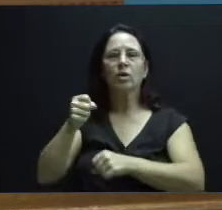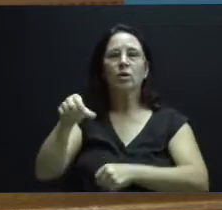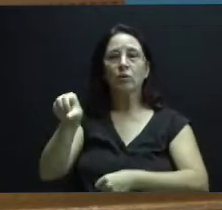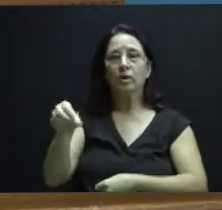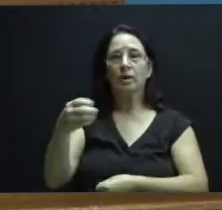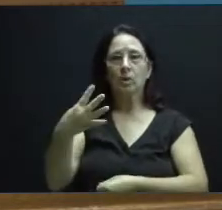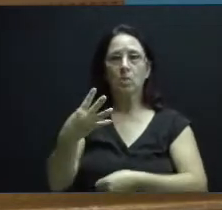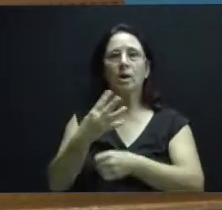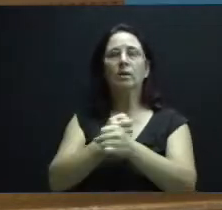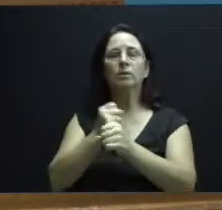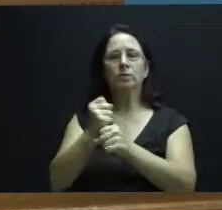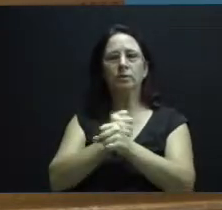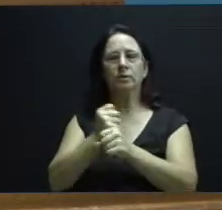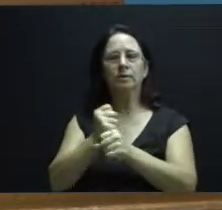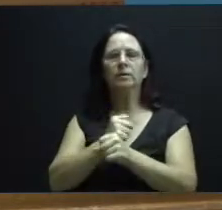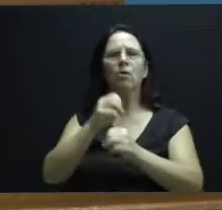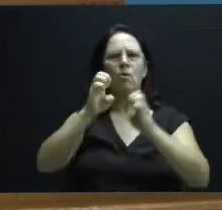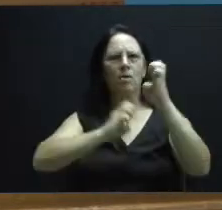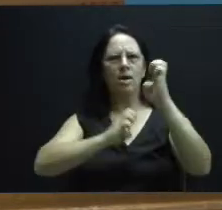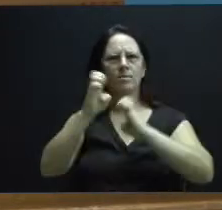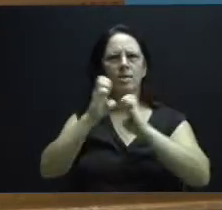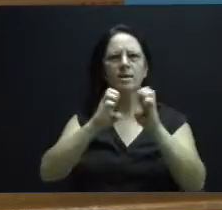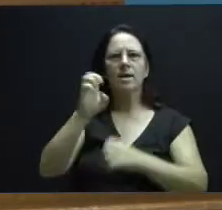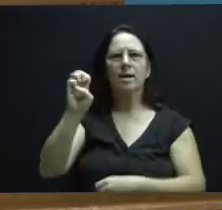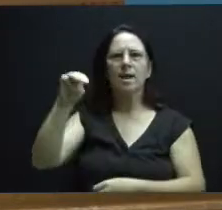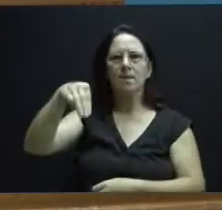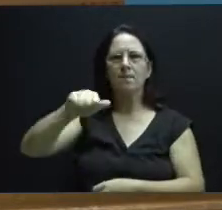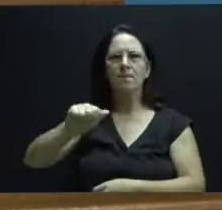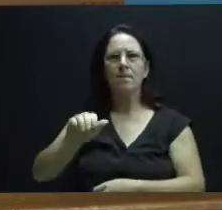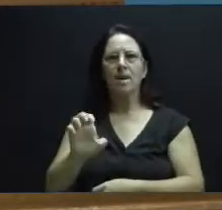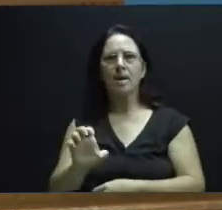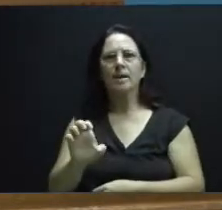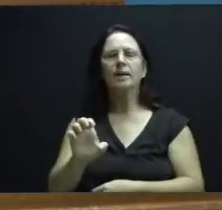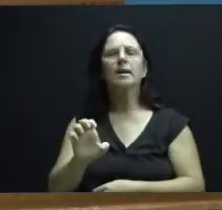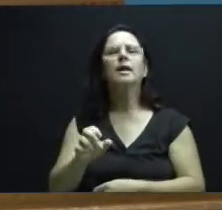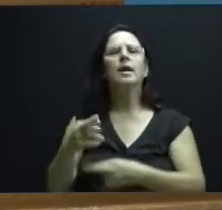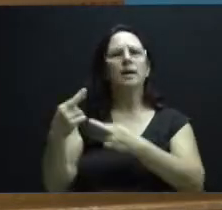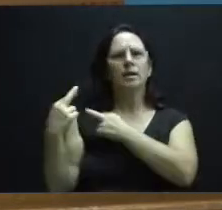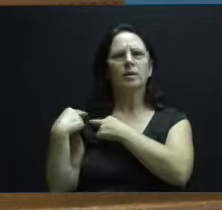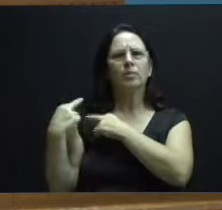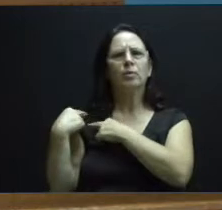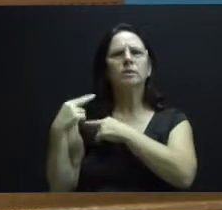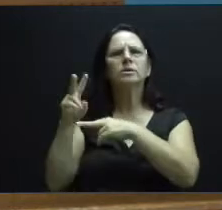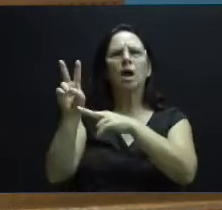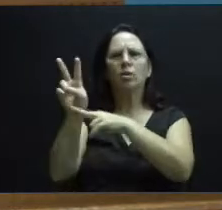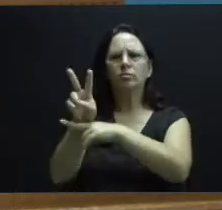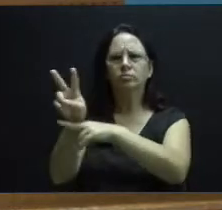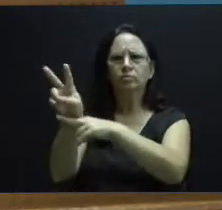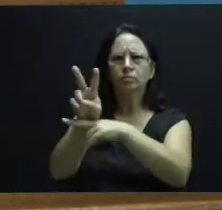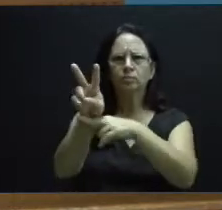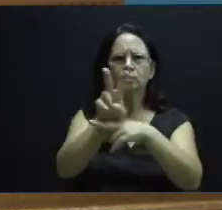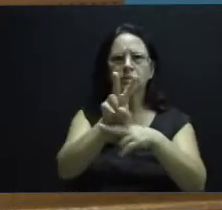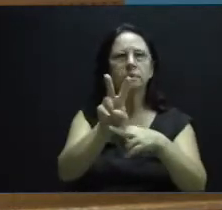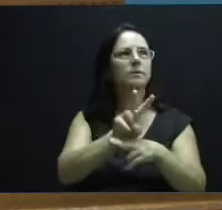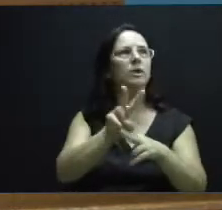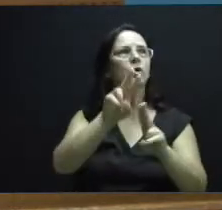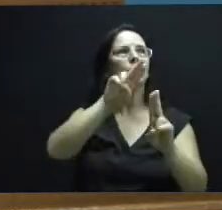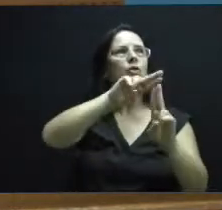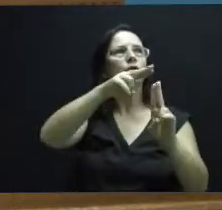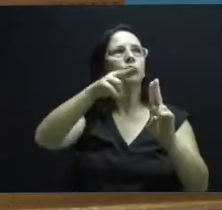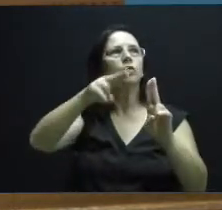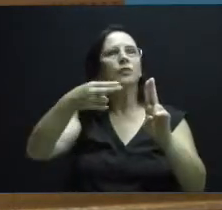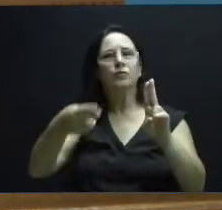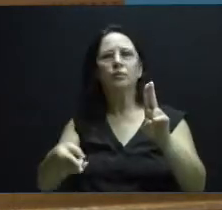ea empresa mãe que é sediada neste município hoje é responsável por estar acompanhando a manutenção a fiscalização